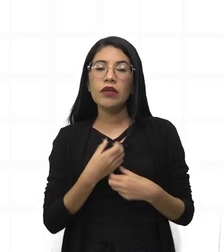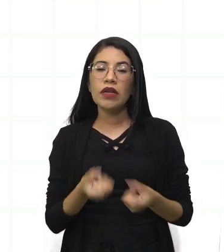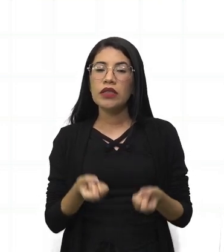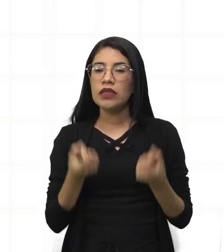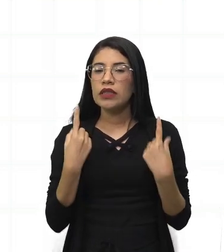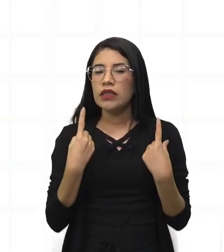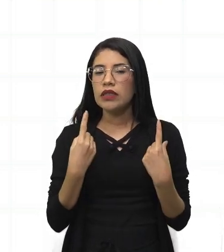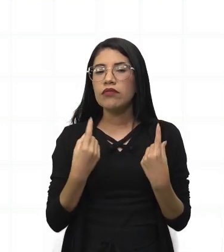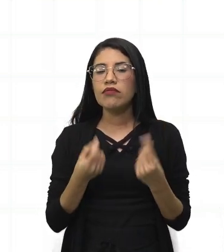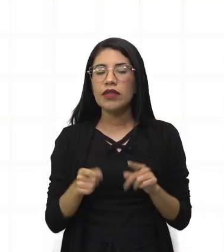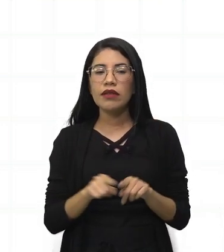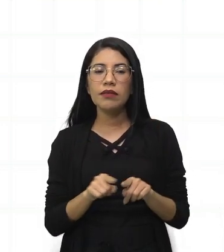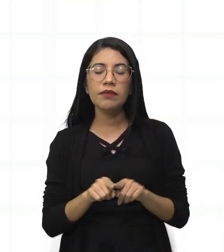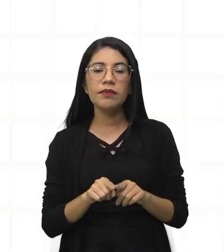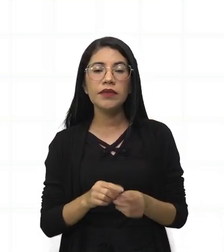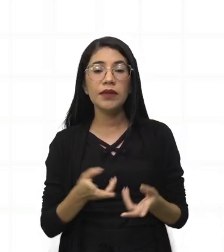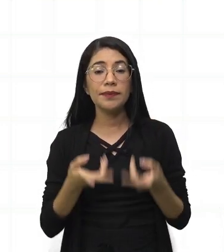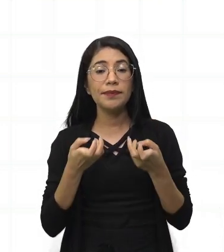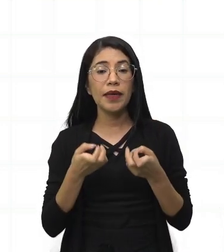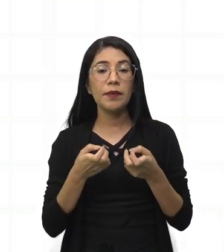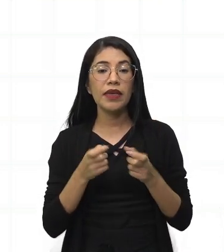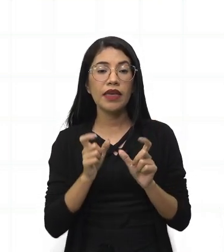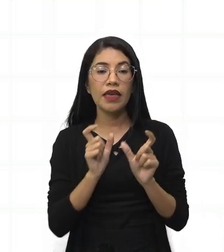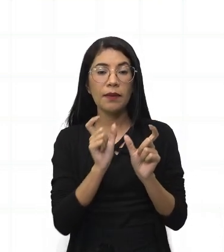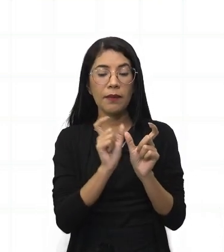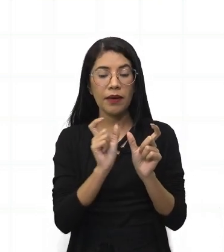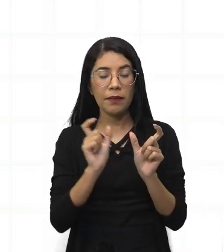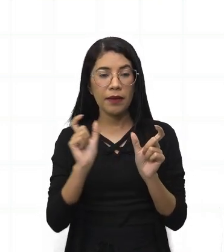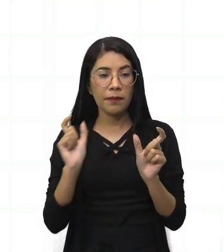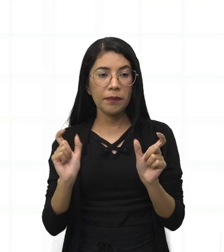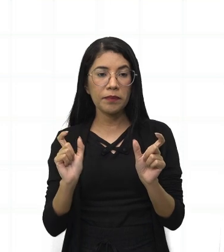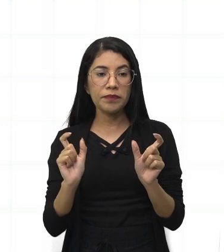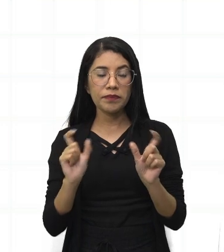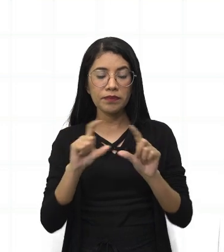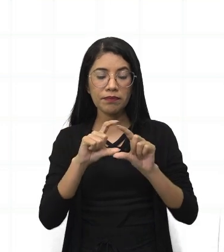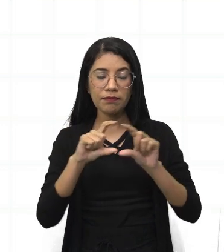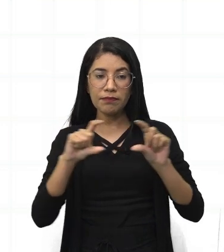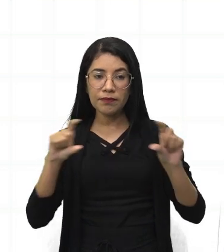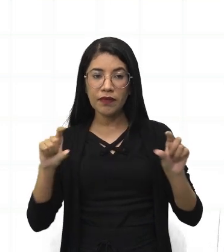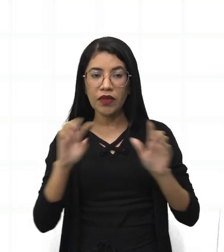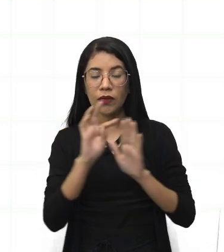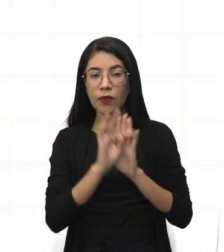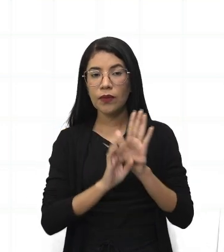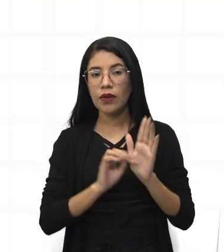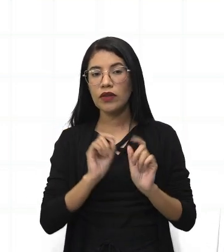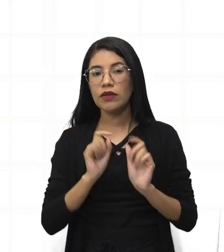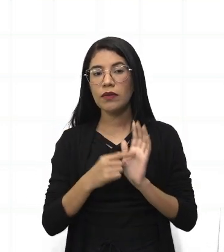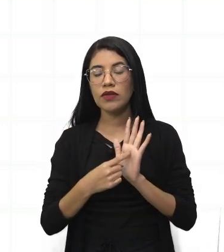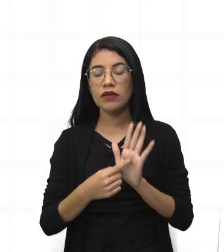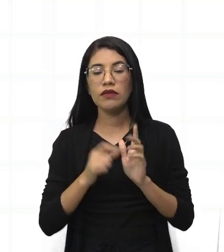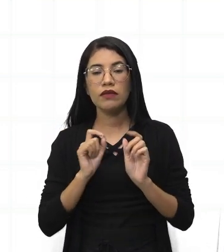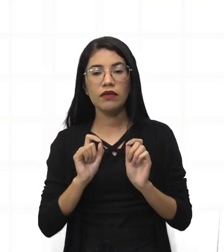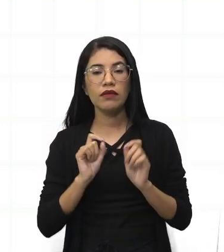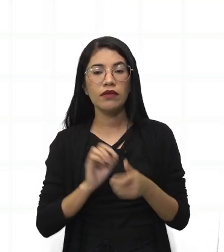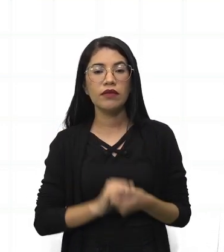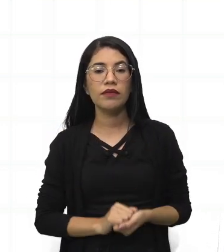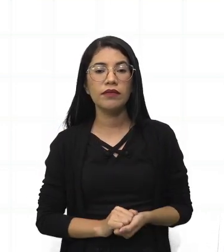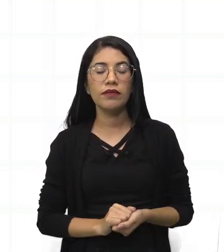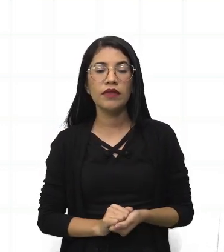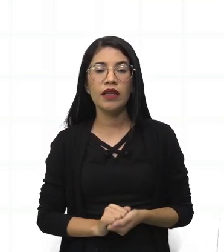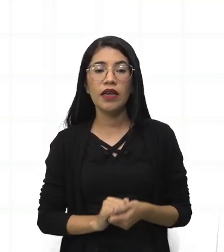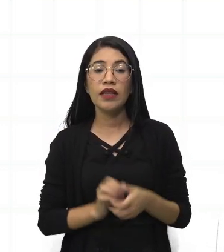é esquisito. Então, percebo que essa parte aqui do texto, né, tem aqui